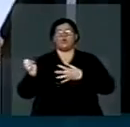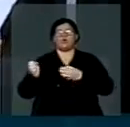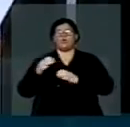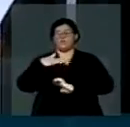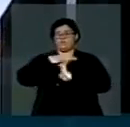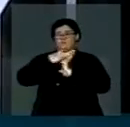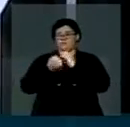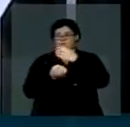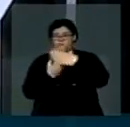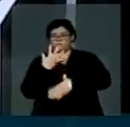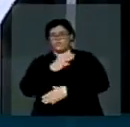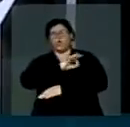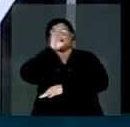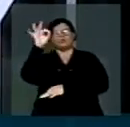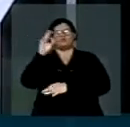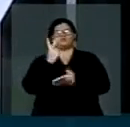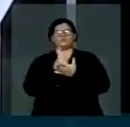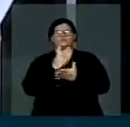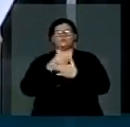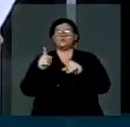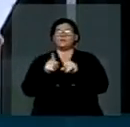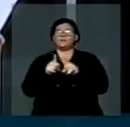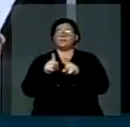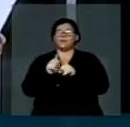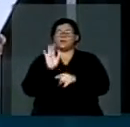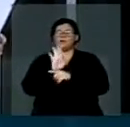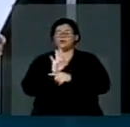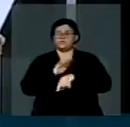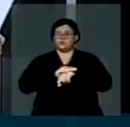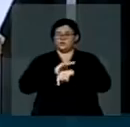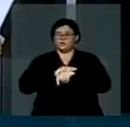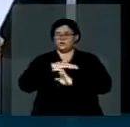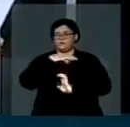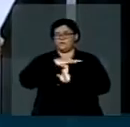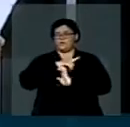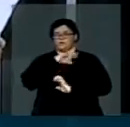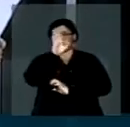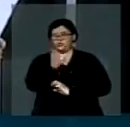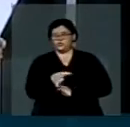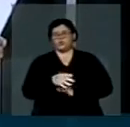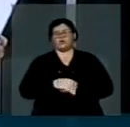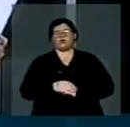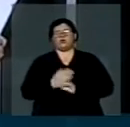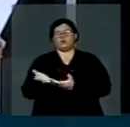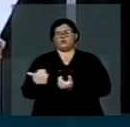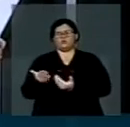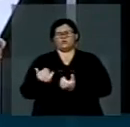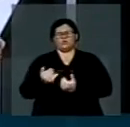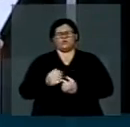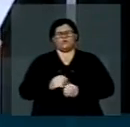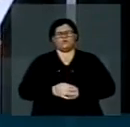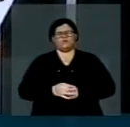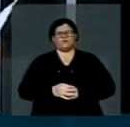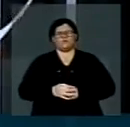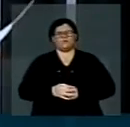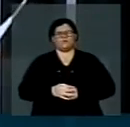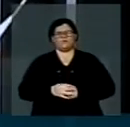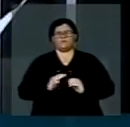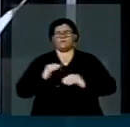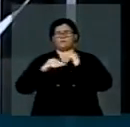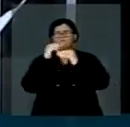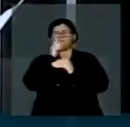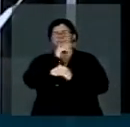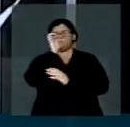empresas e à manutenção das já existentes, sobretudo as geridas pela juventude empreendedora. O Brasil cada vez